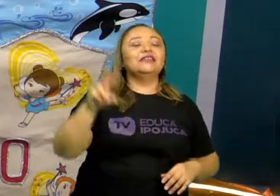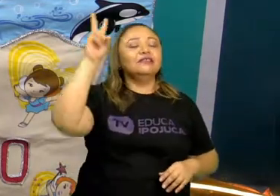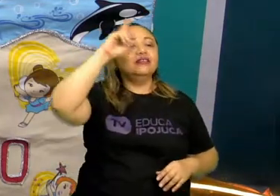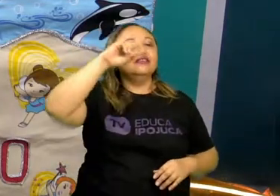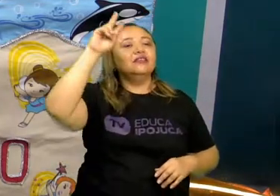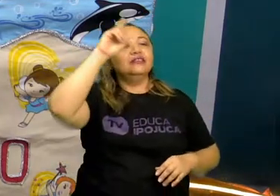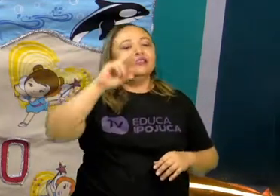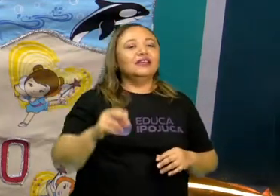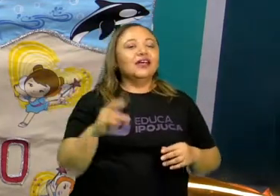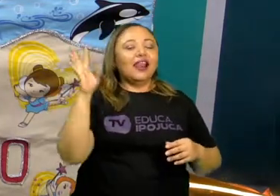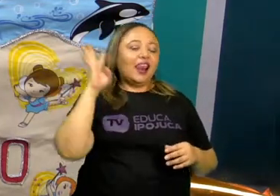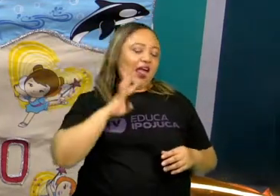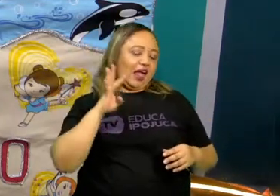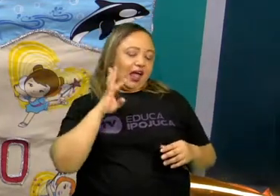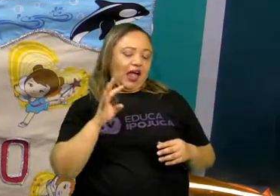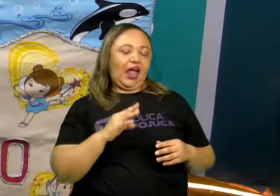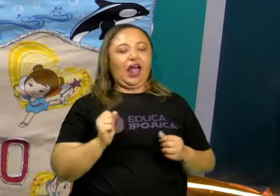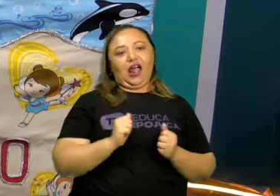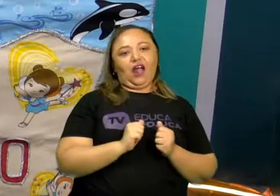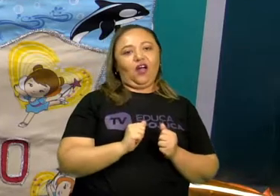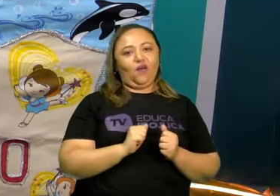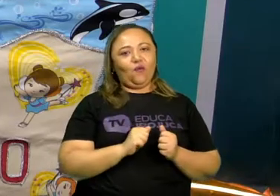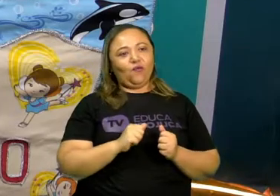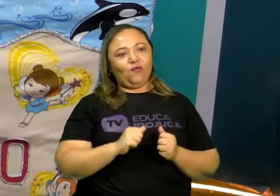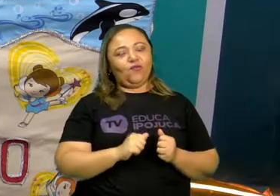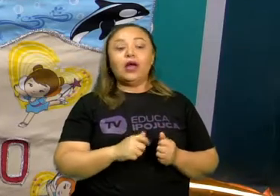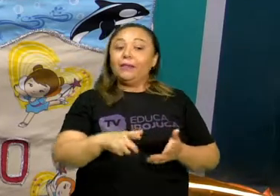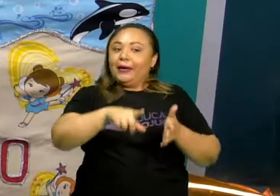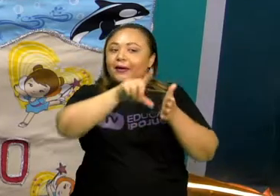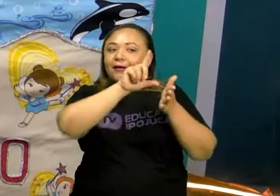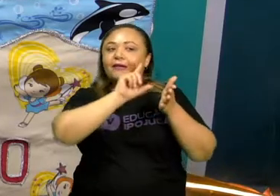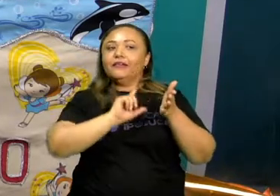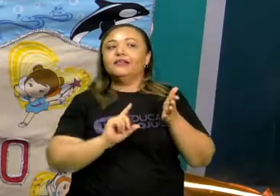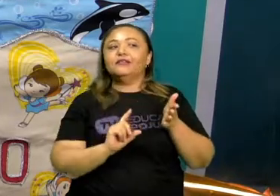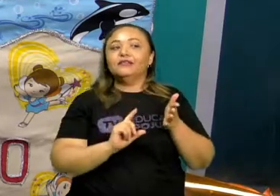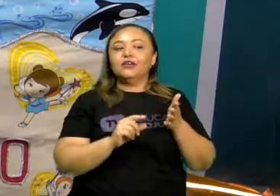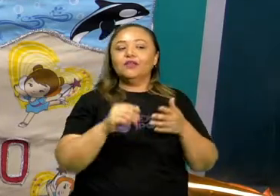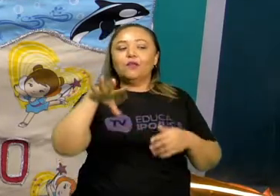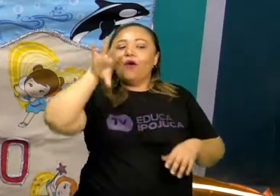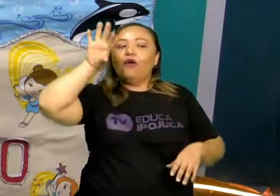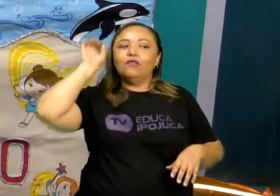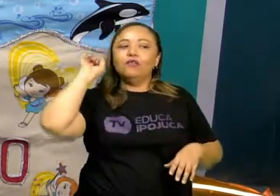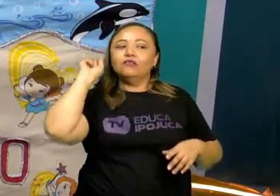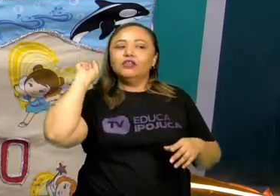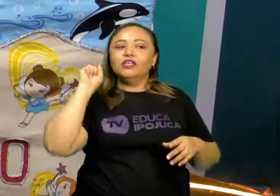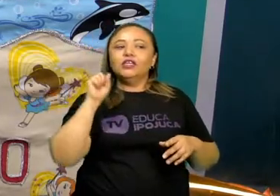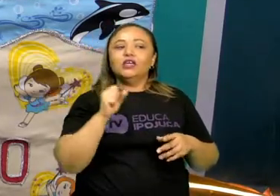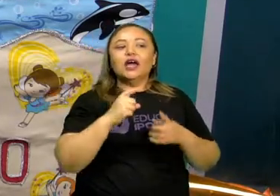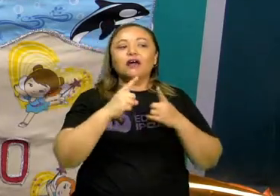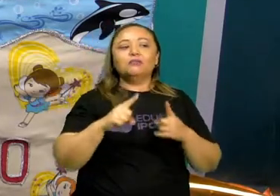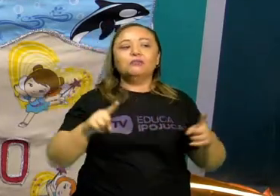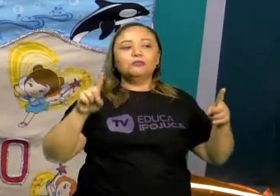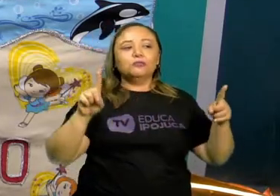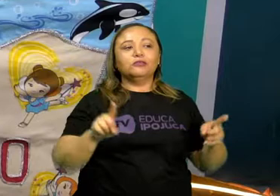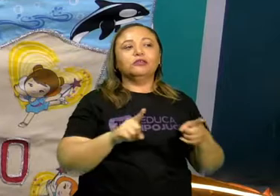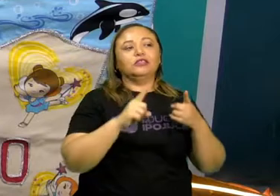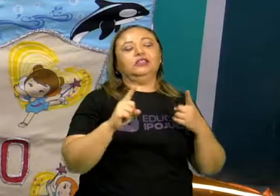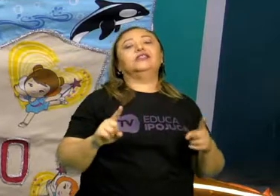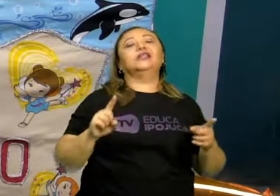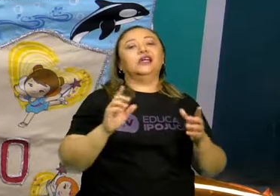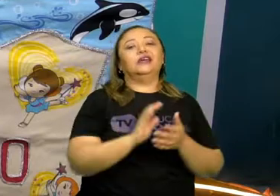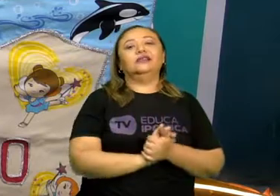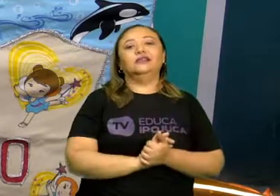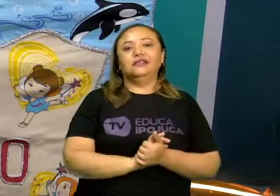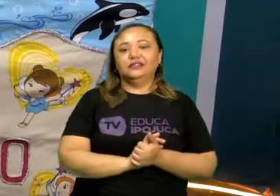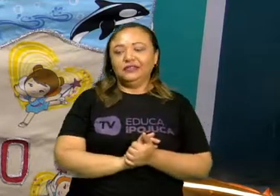legal pra vocês. Mas antes, né, leiturinha? Vamos ouvir aquela música! Vamos